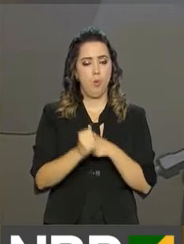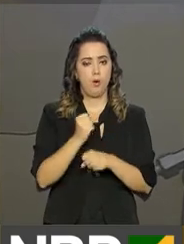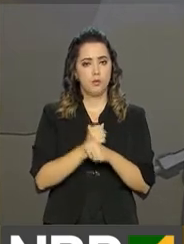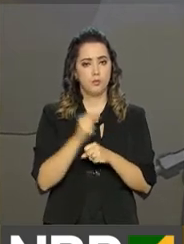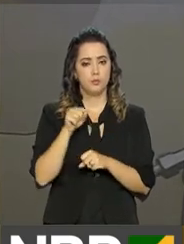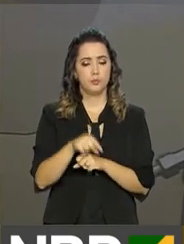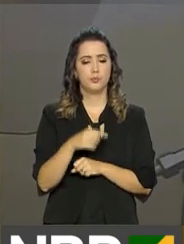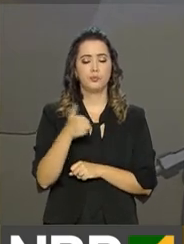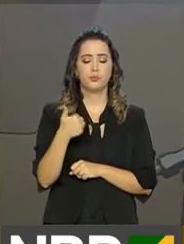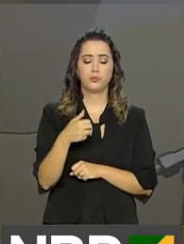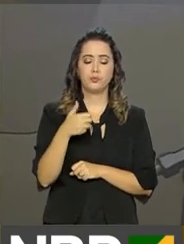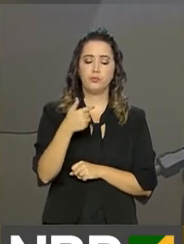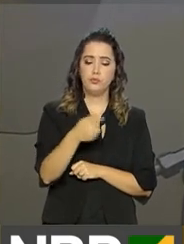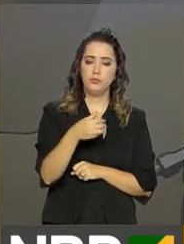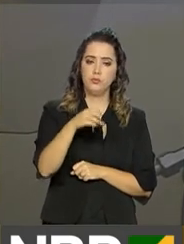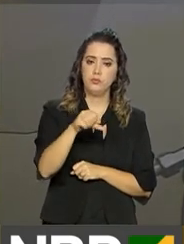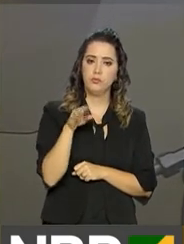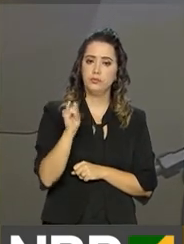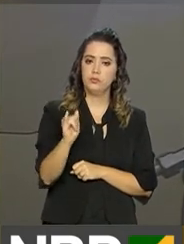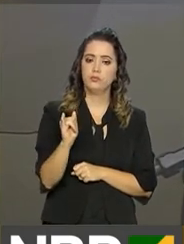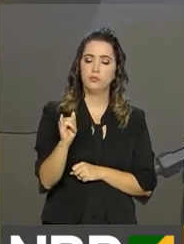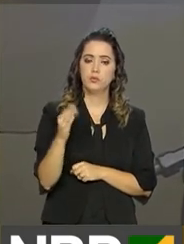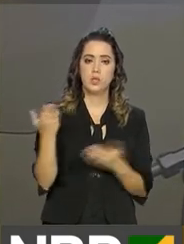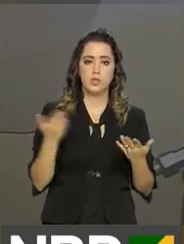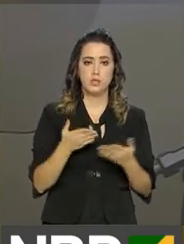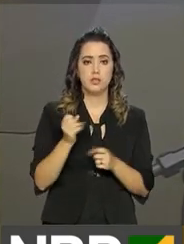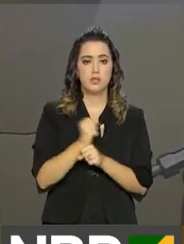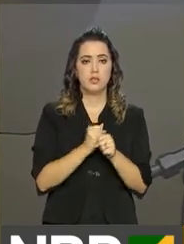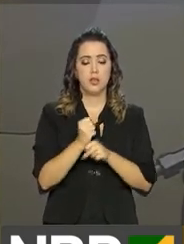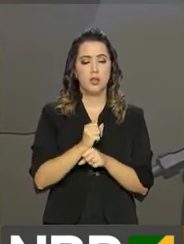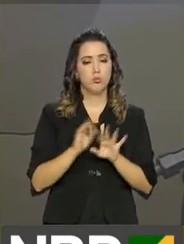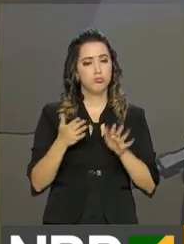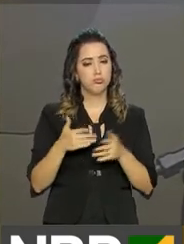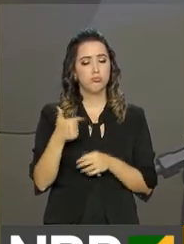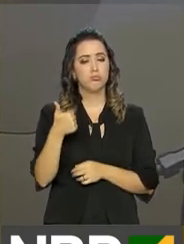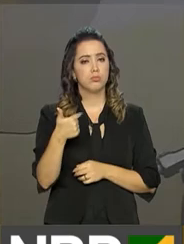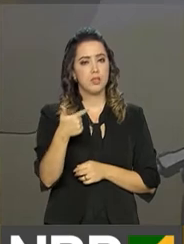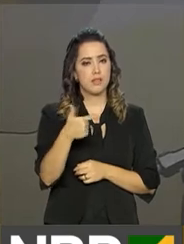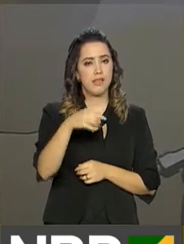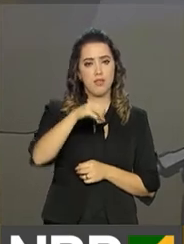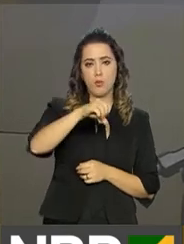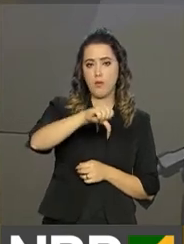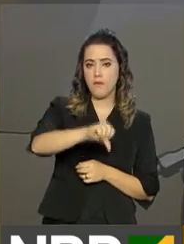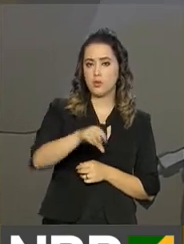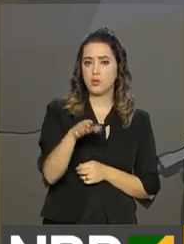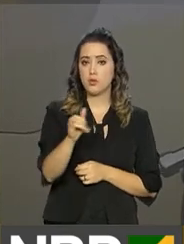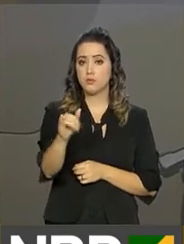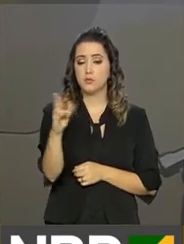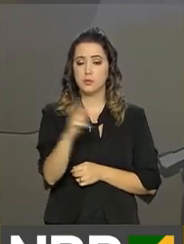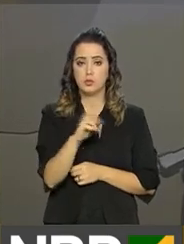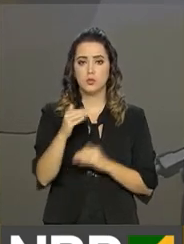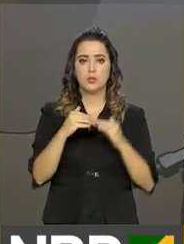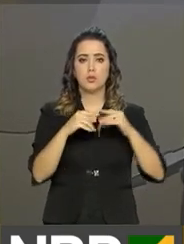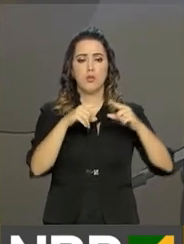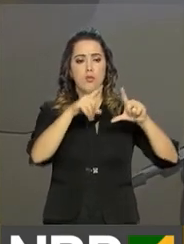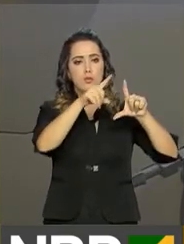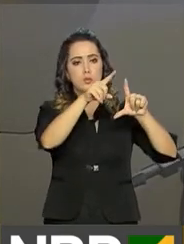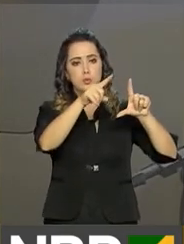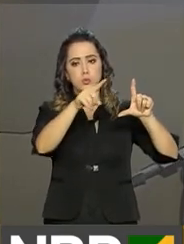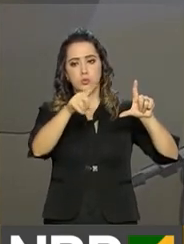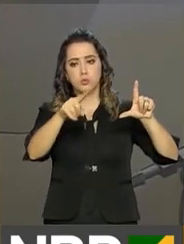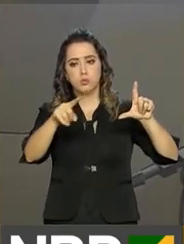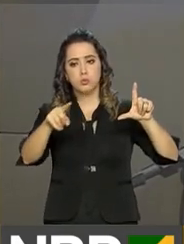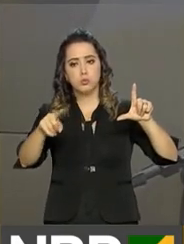caiu para 159 milhões. Este ano deve cair para 129 bilhões. E assim vai caindo, de uma maneira que você tenha o